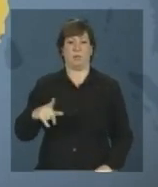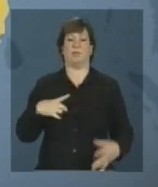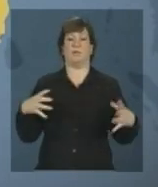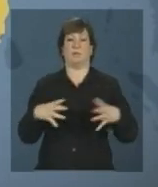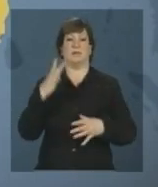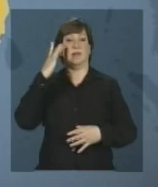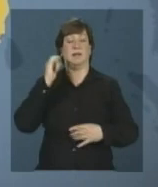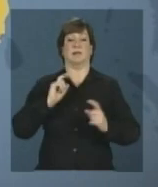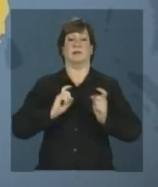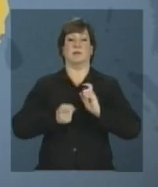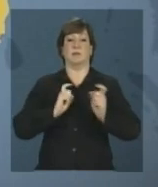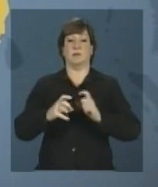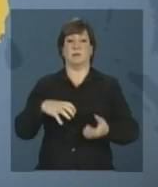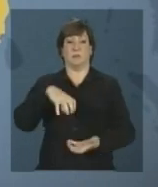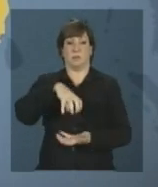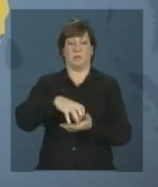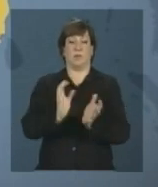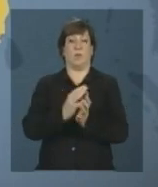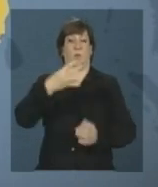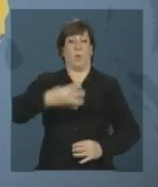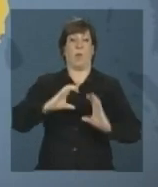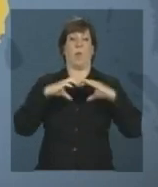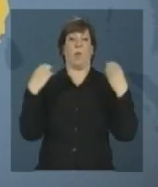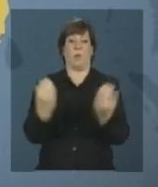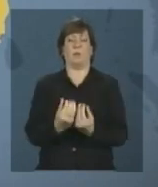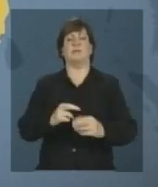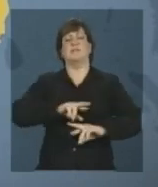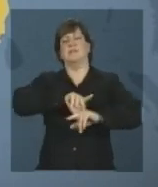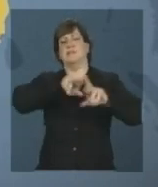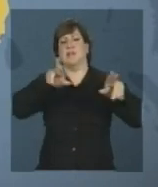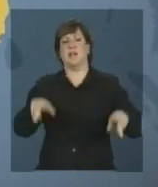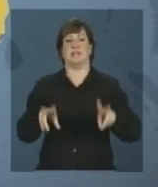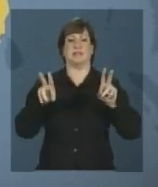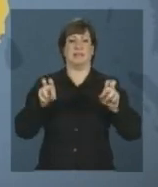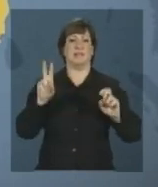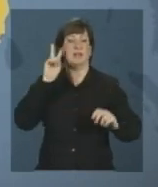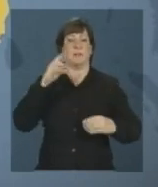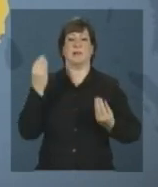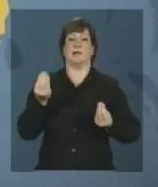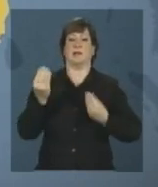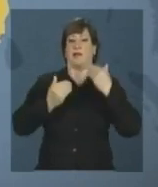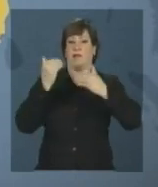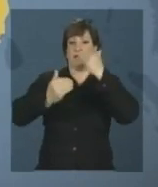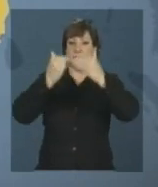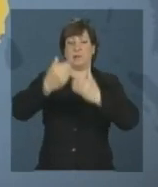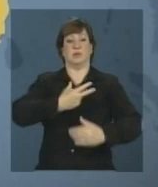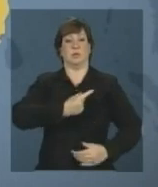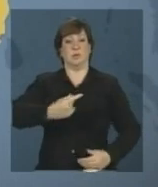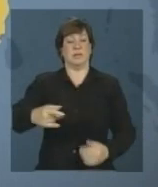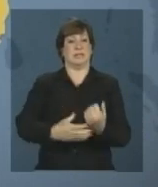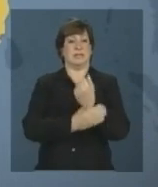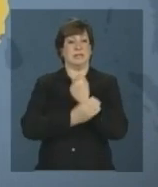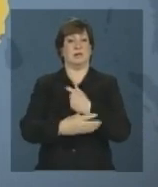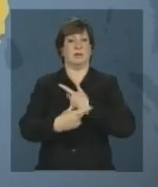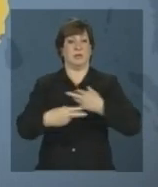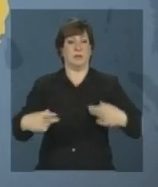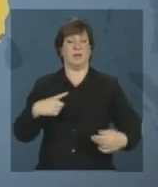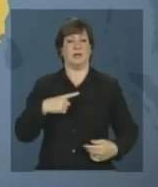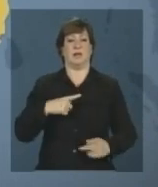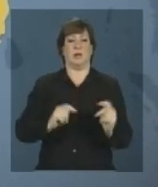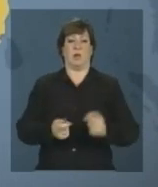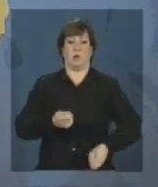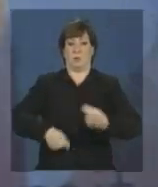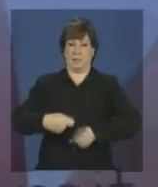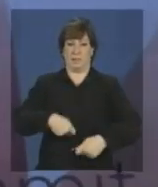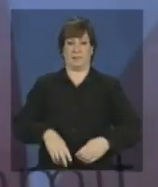quarta Cúpula do bloco em Nova Deli na Índia uma série de temas como desenvolvimento sustentável segurança e